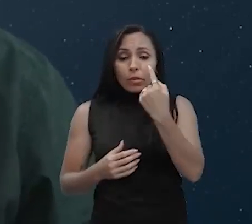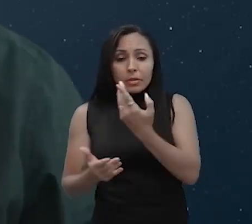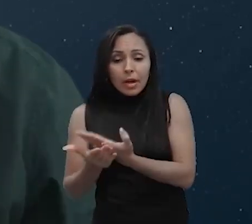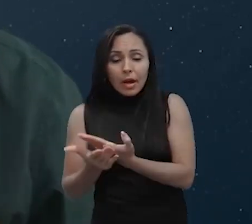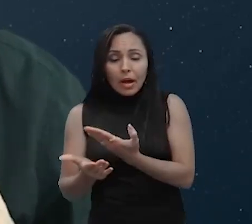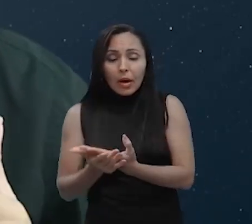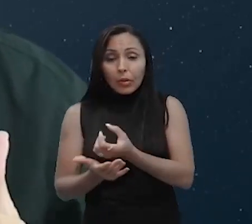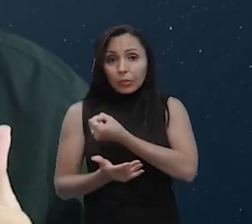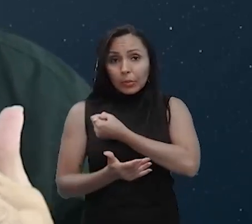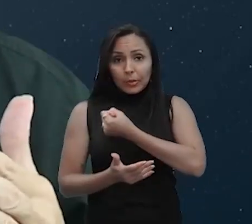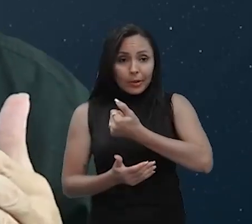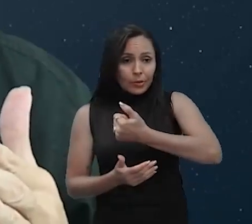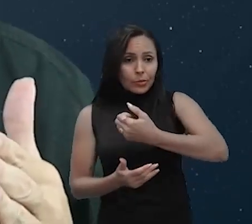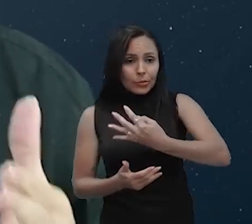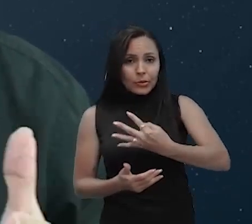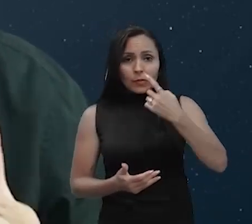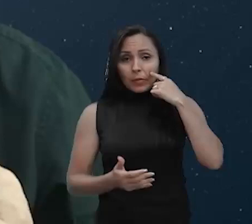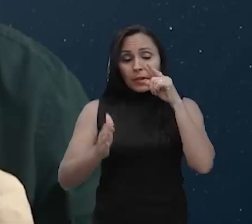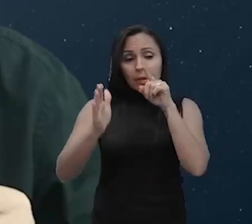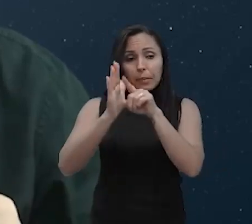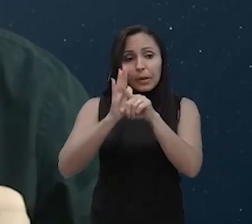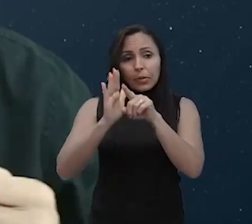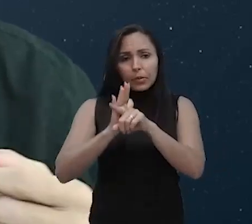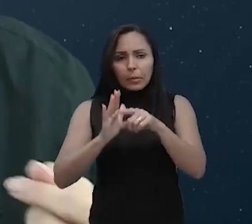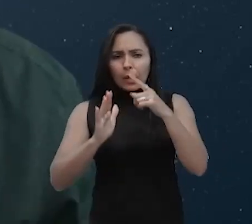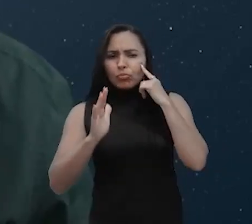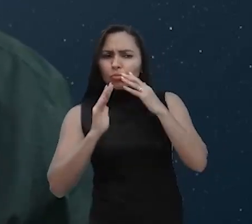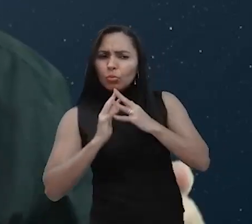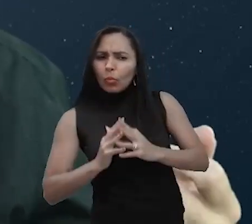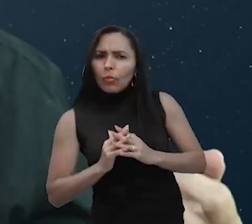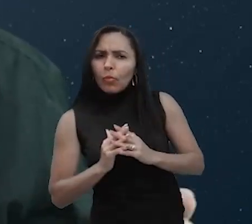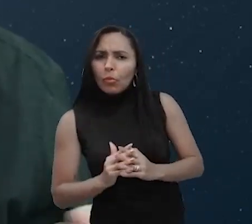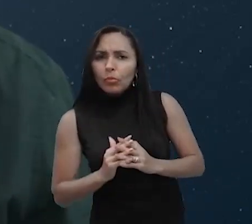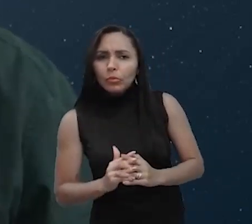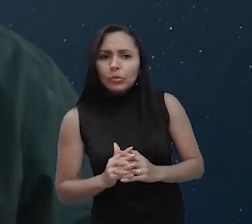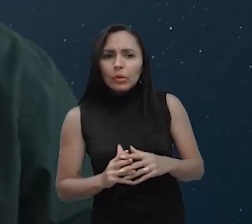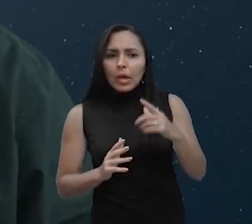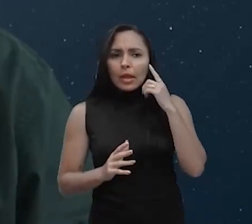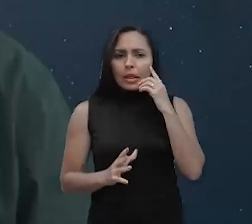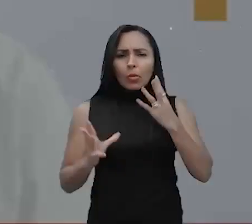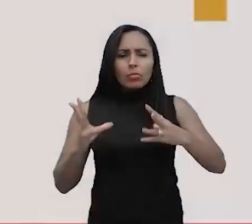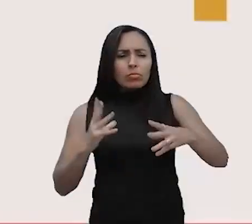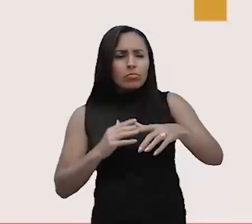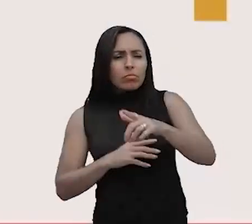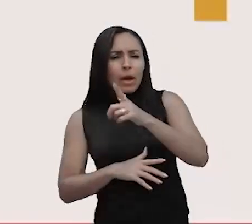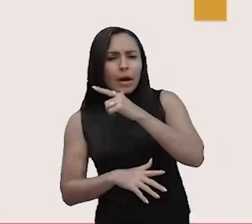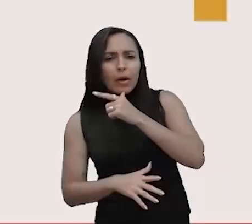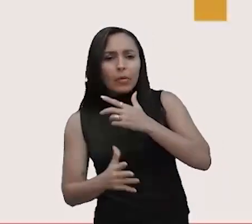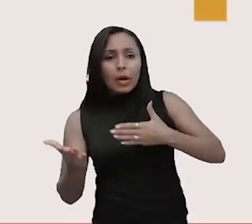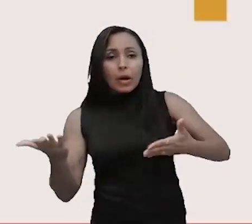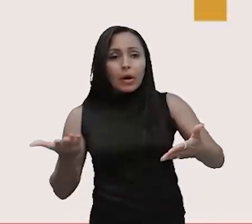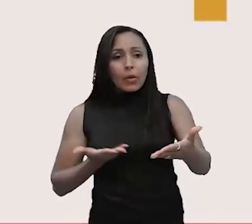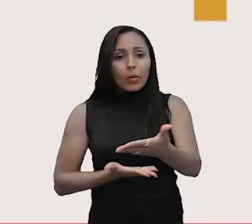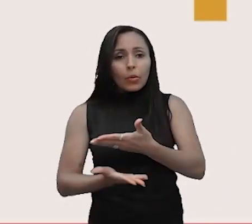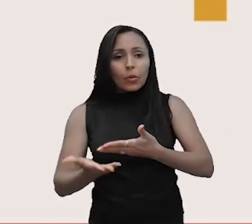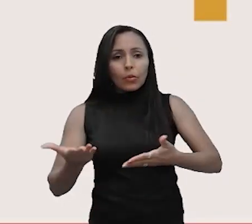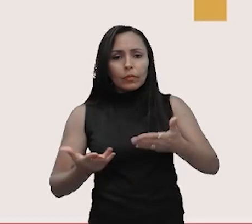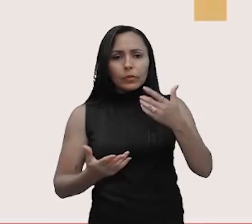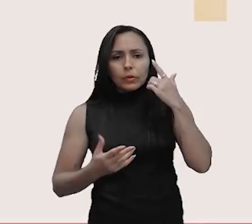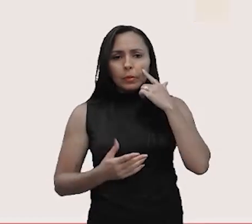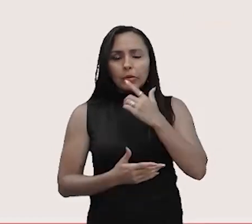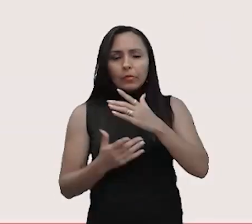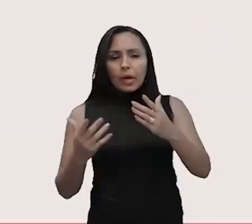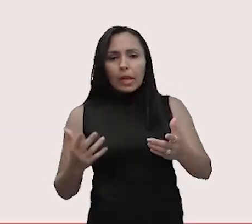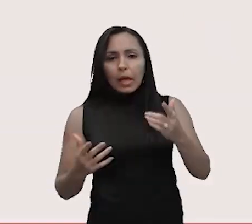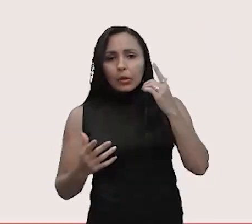14, vamos fazer um mergulho mais profundo em águas turvas da ondulatória, porque agora a gente vai falar dos